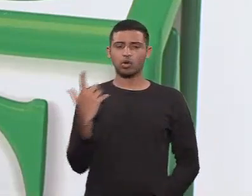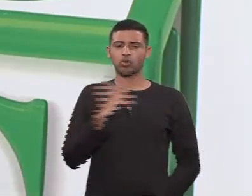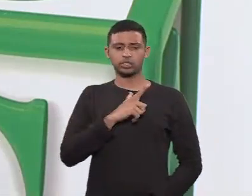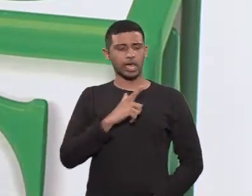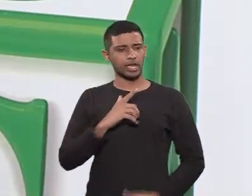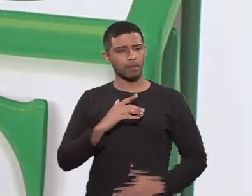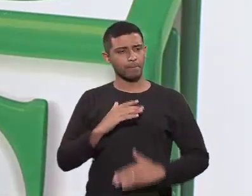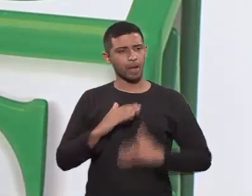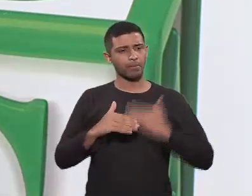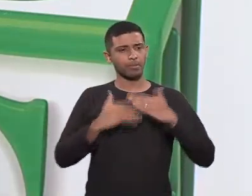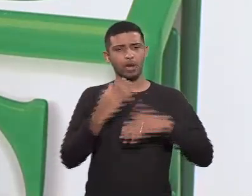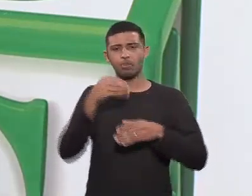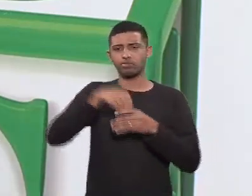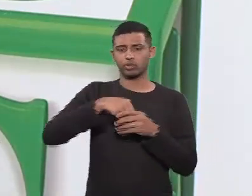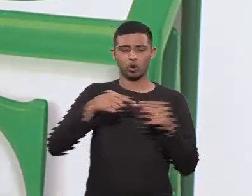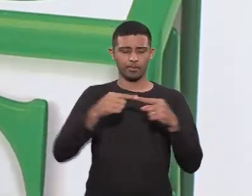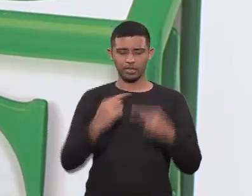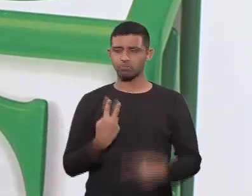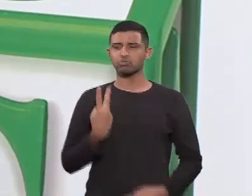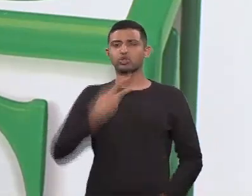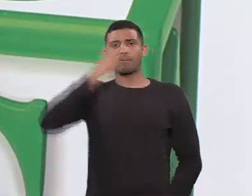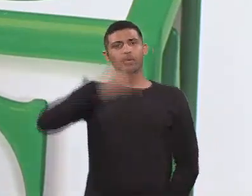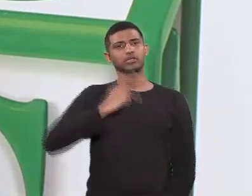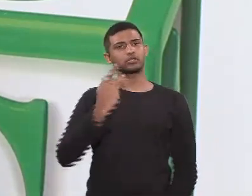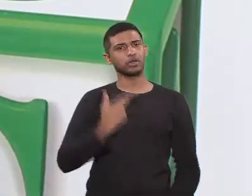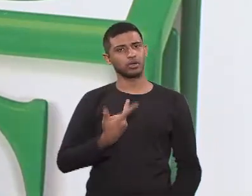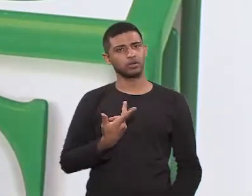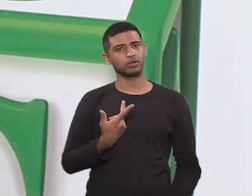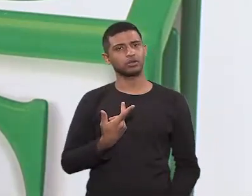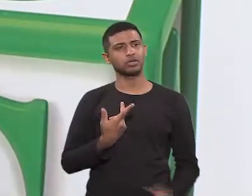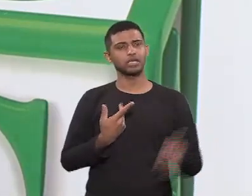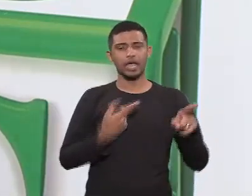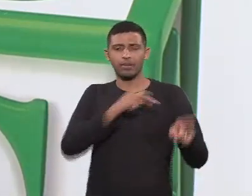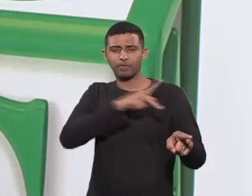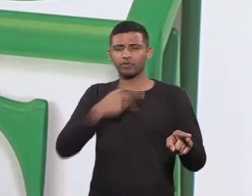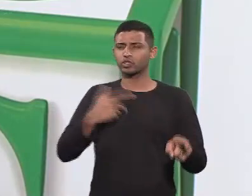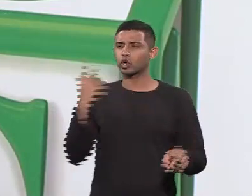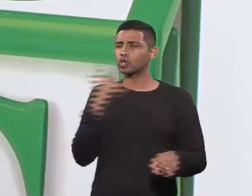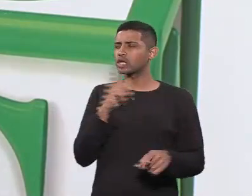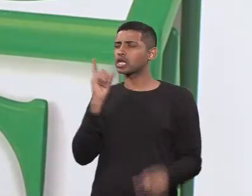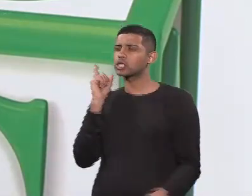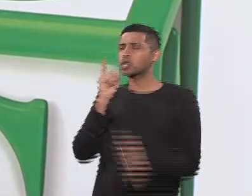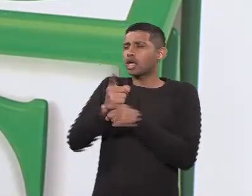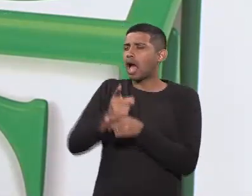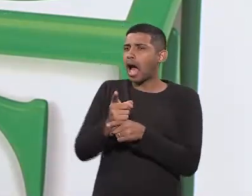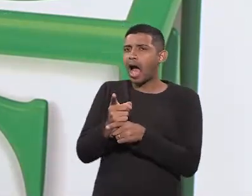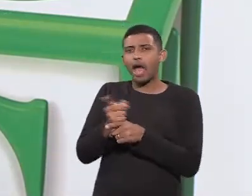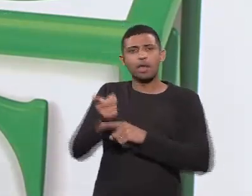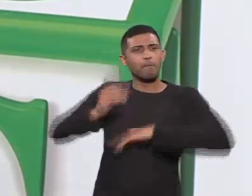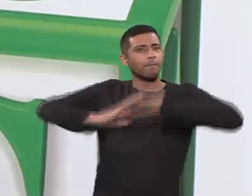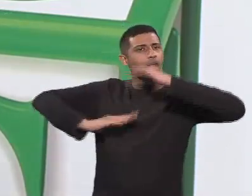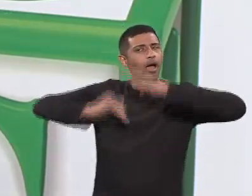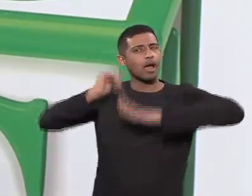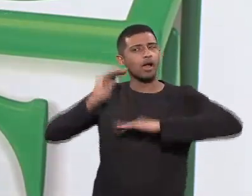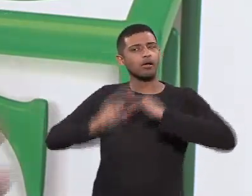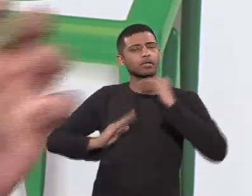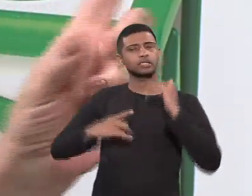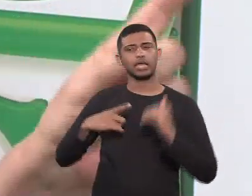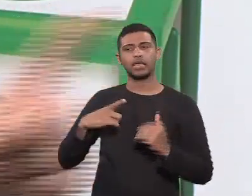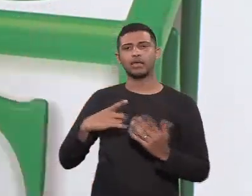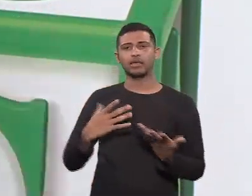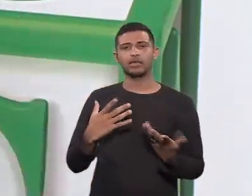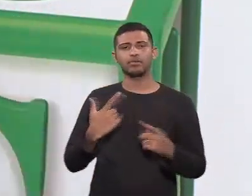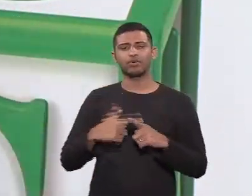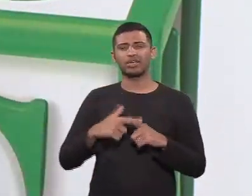inserir através da própria valorização e o professor consegue descobrir esse talento ali. Né? Porque às